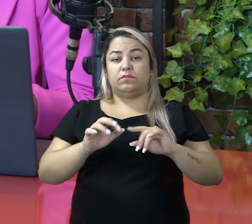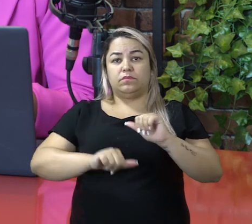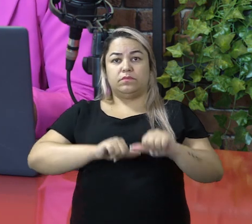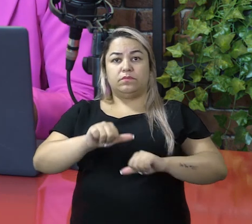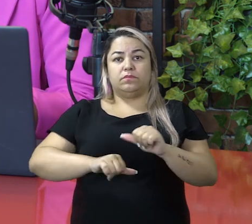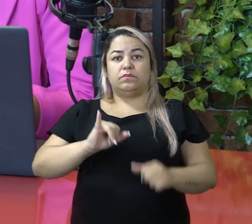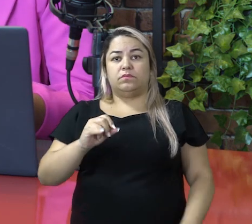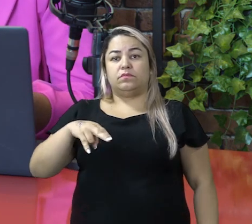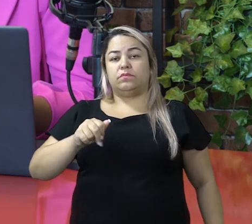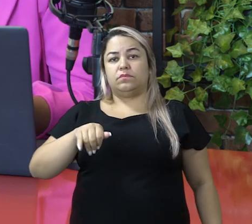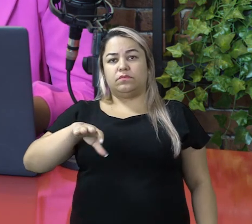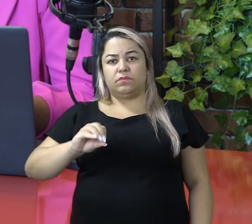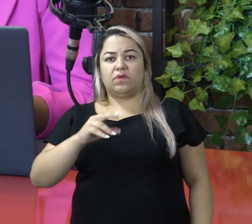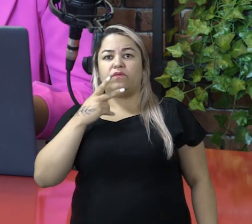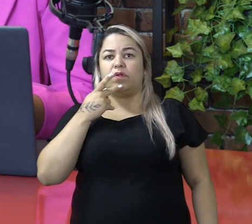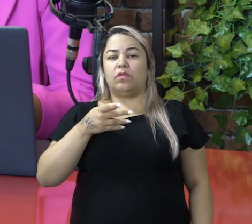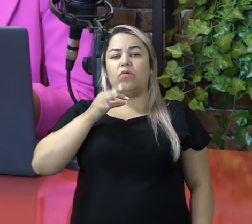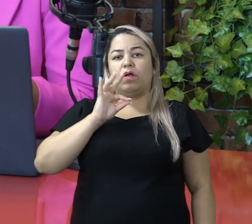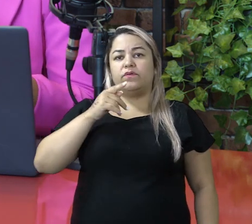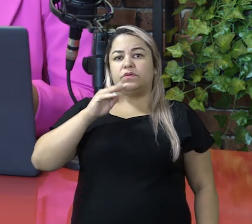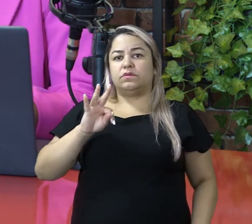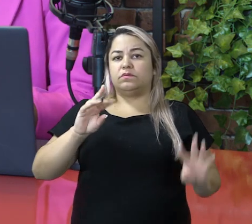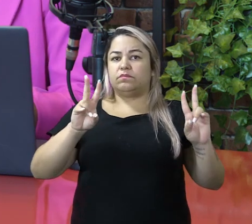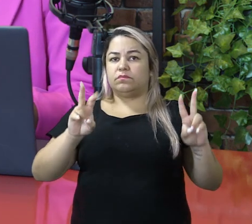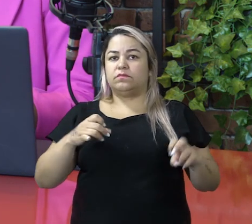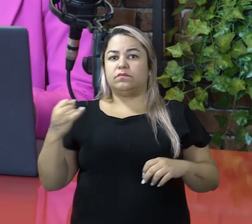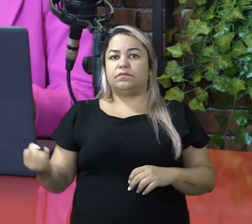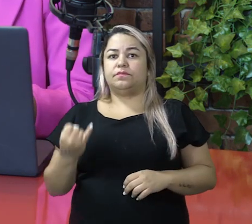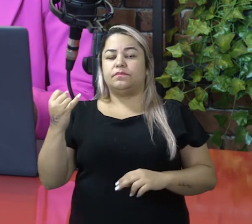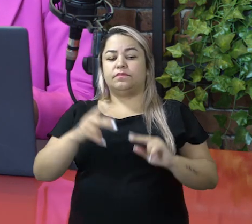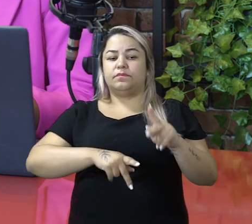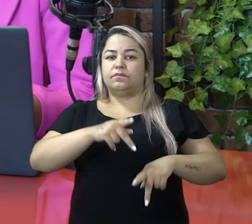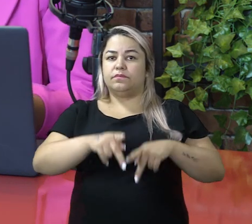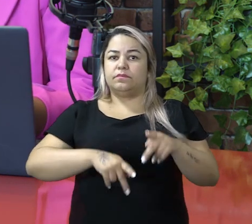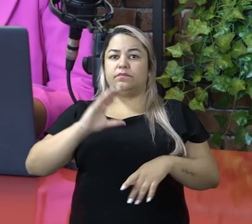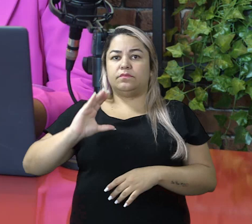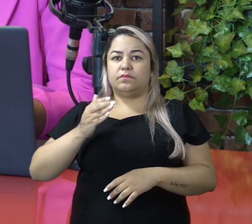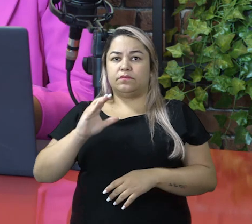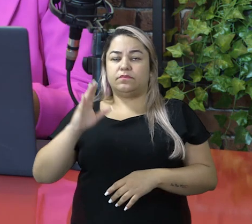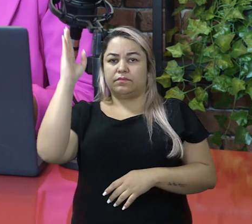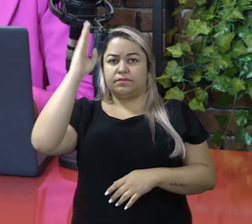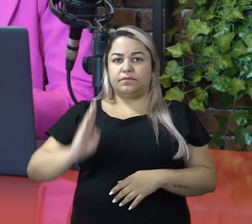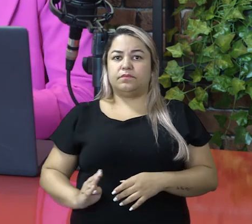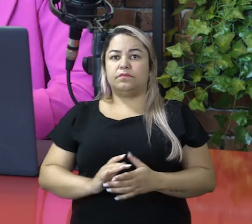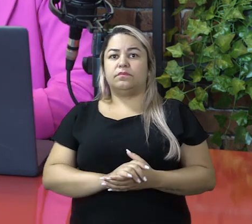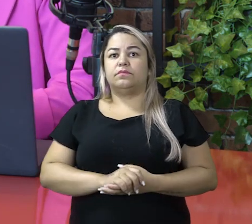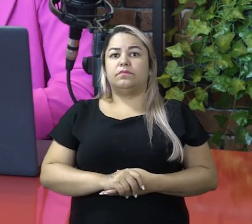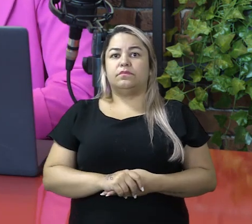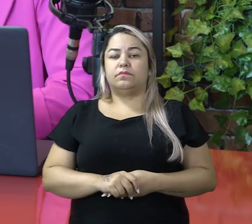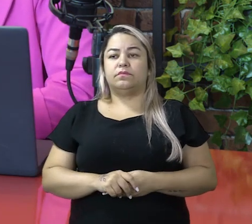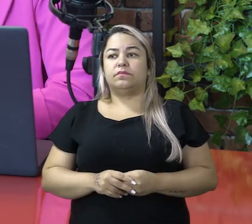e Inovação, Inácio Arruda, falou ao Café PT sobre a importância da popularização da ciência no